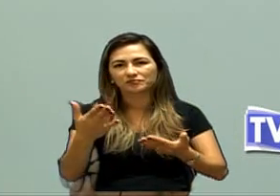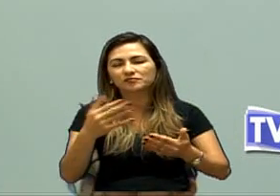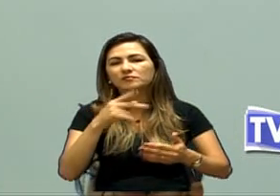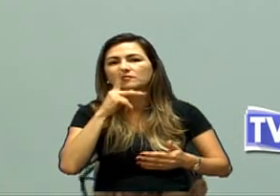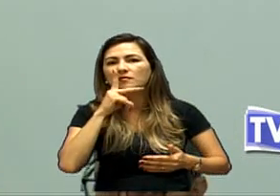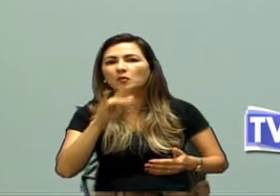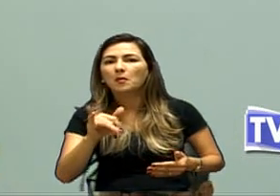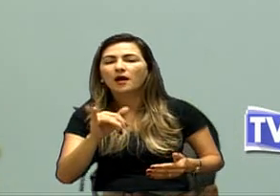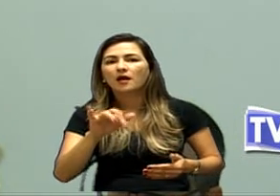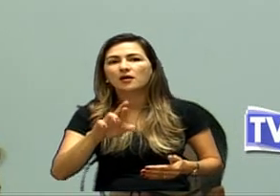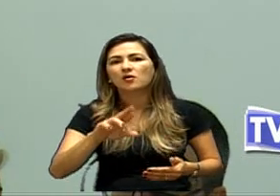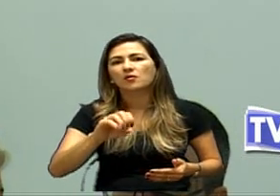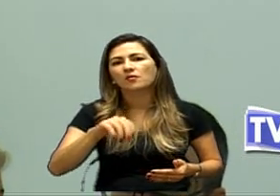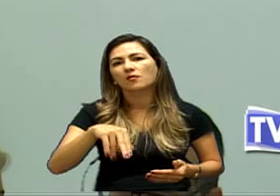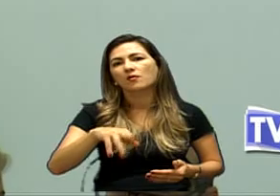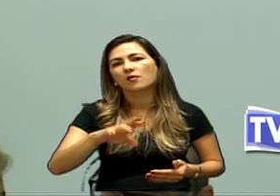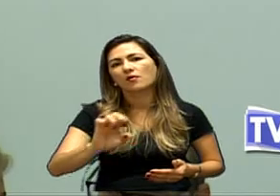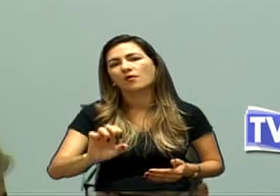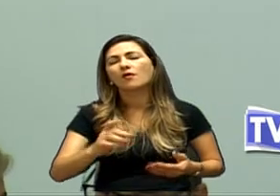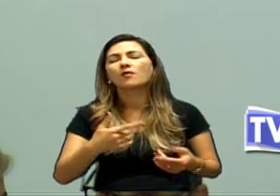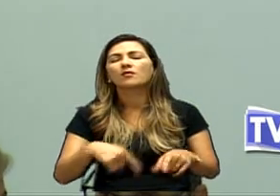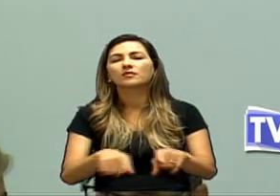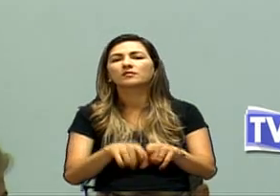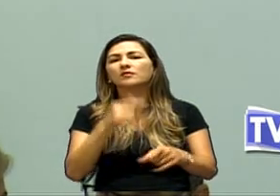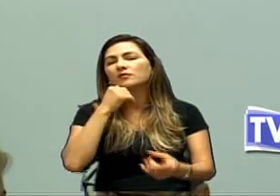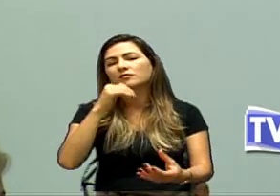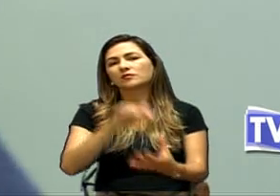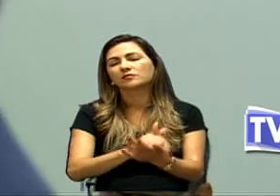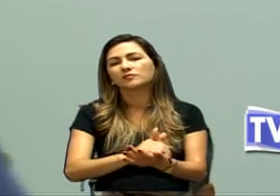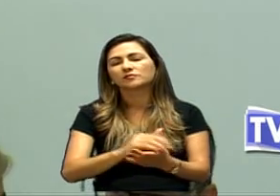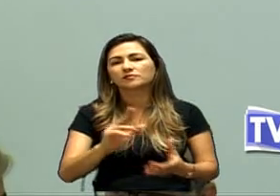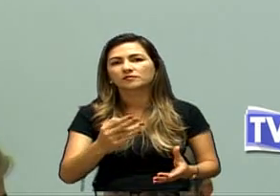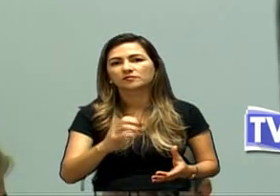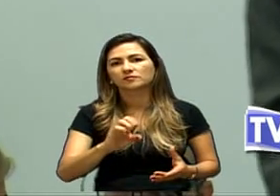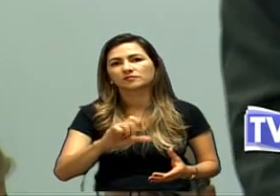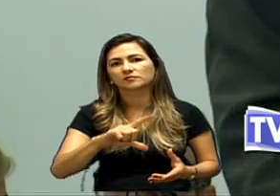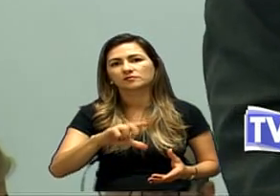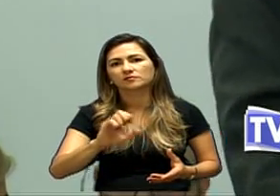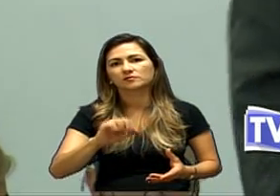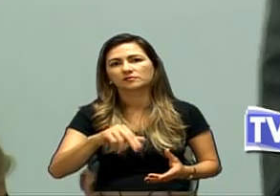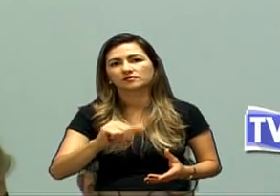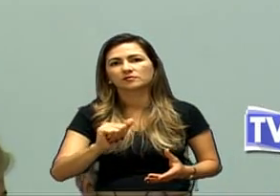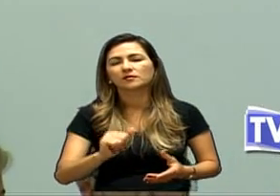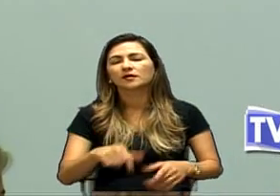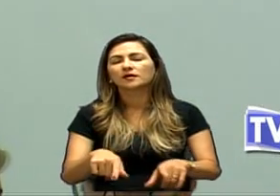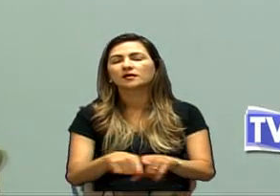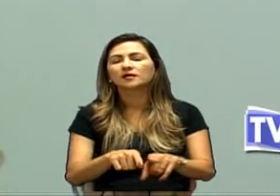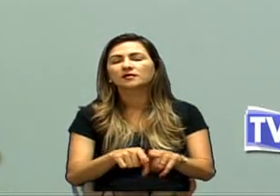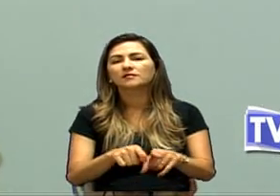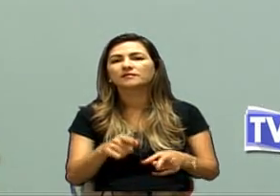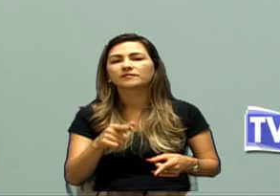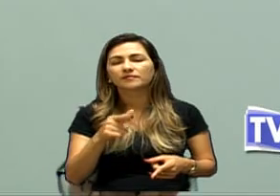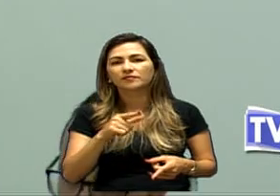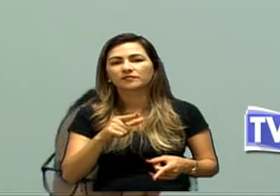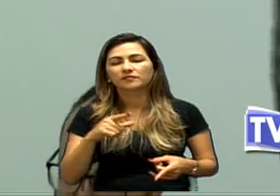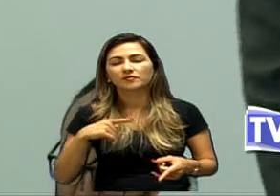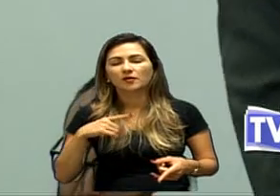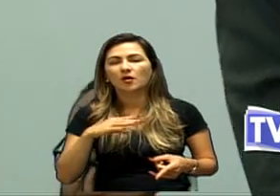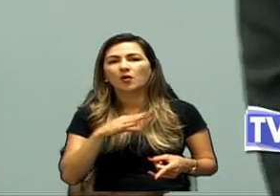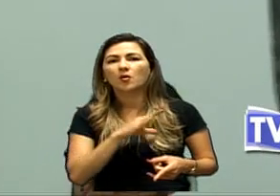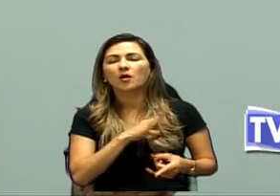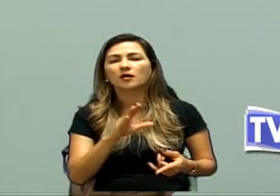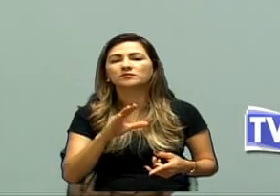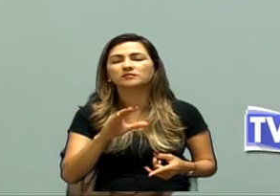Militão, que nos assiste todas as manhãs. Minha esposa Helena Rodrigues Rosa Militão, minha irmã Regina Militão, meu irmão Roque Militão Filho. Eu